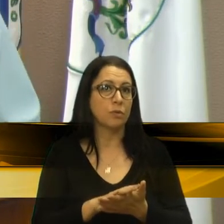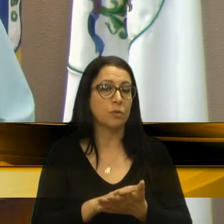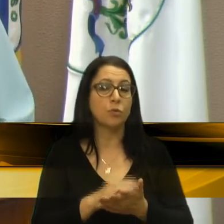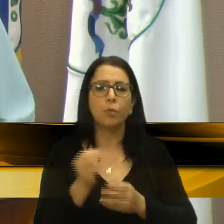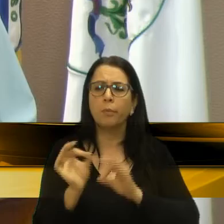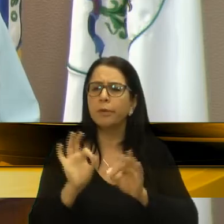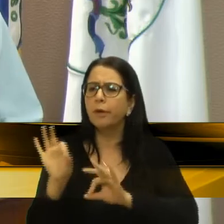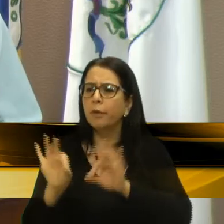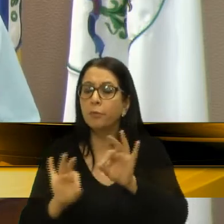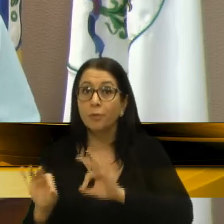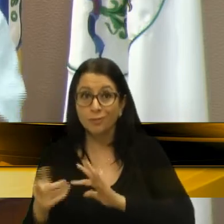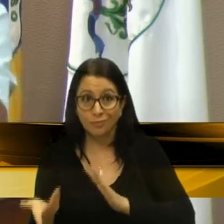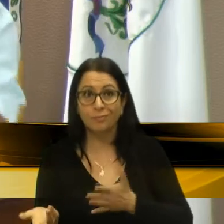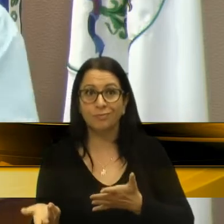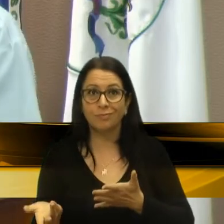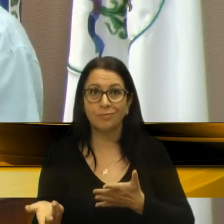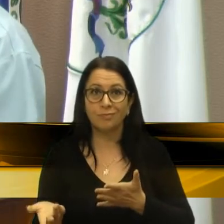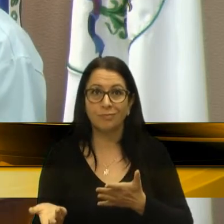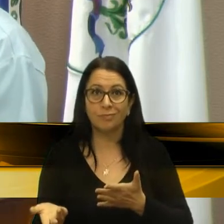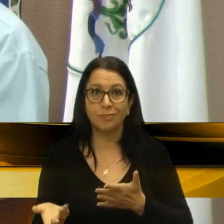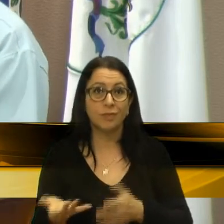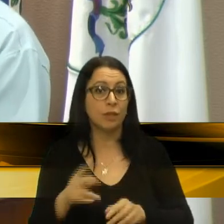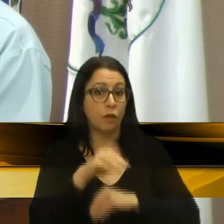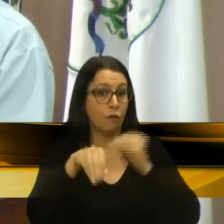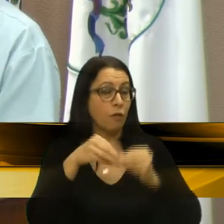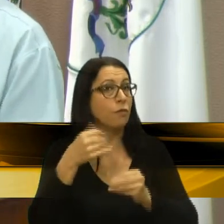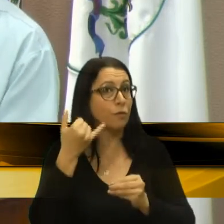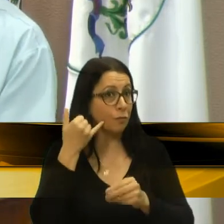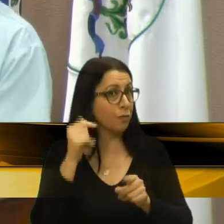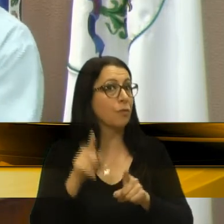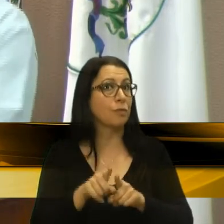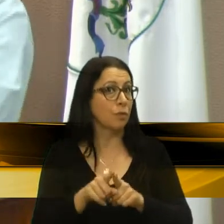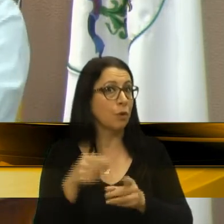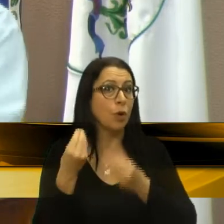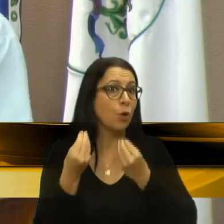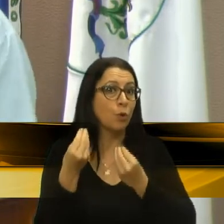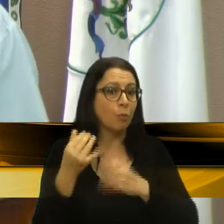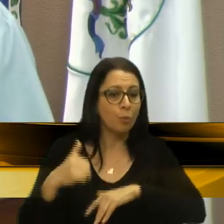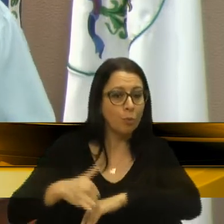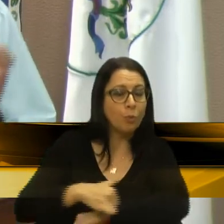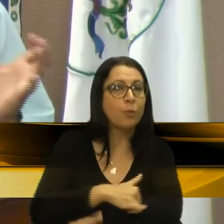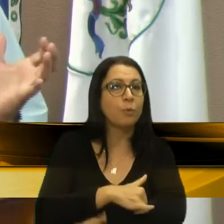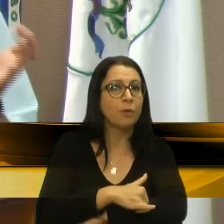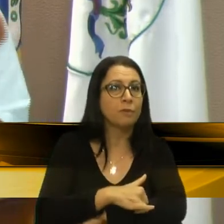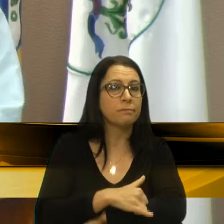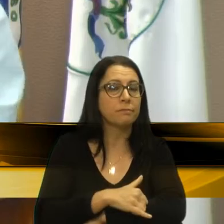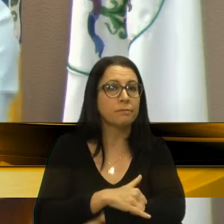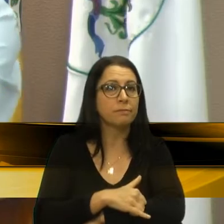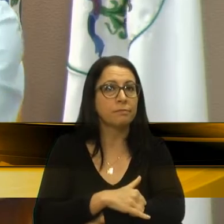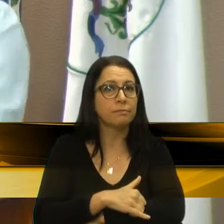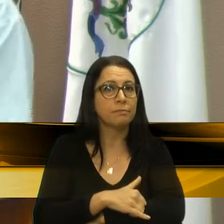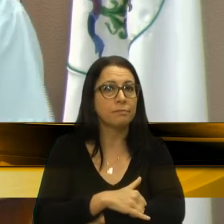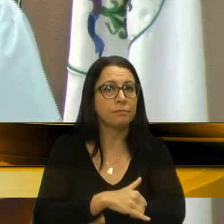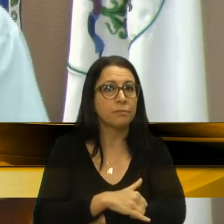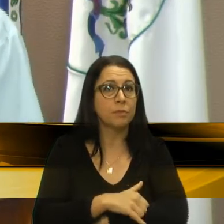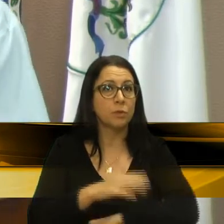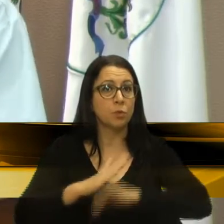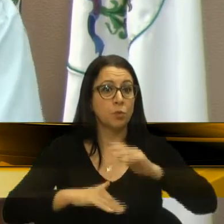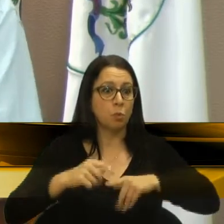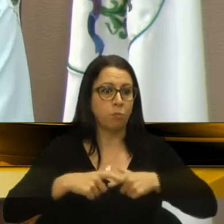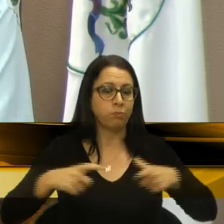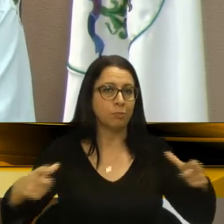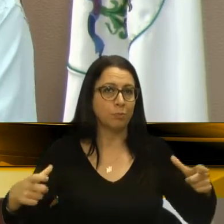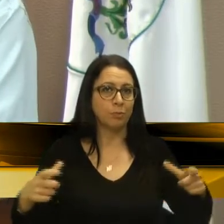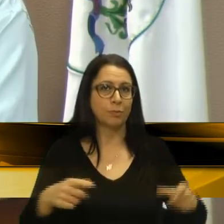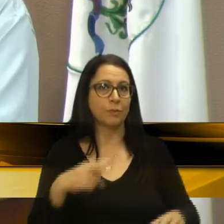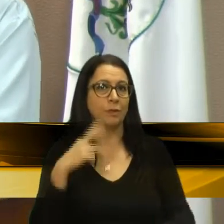projetos que embora telefone também podemos dizer porque como é que o aeroporto de beja que vem de grande porte o vereador renato